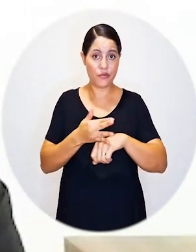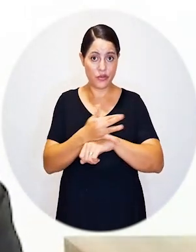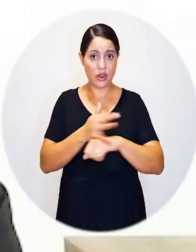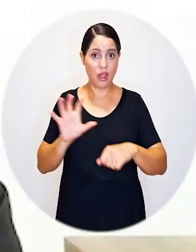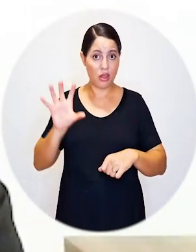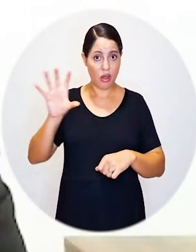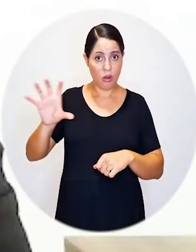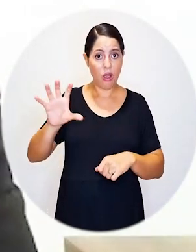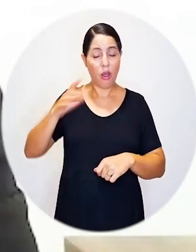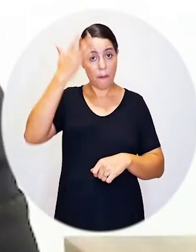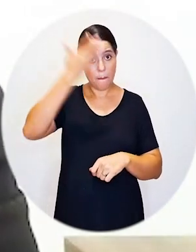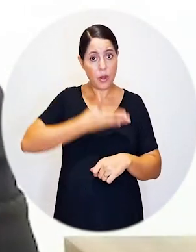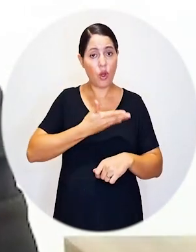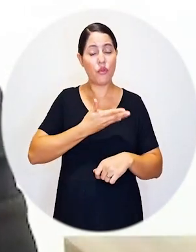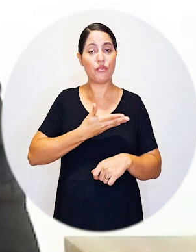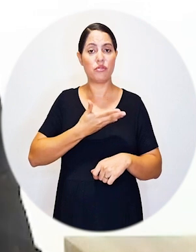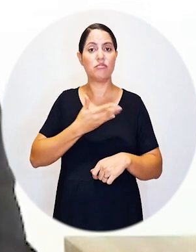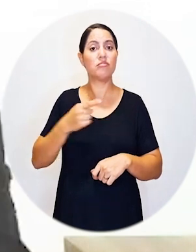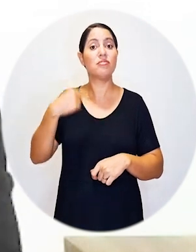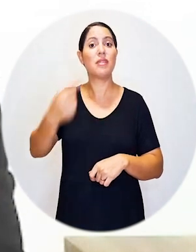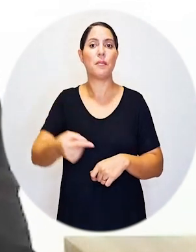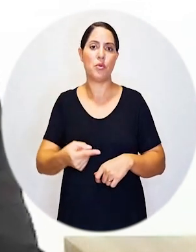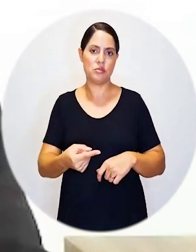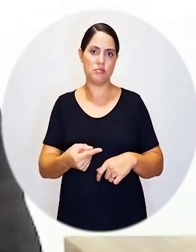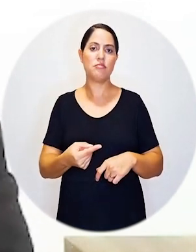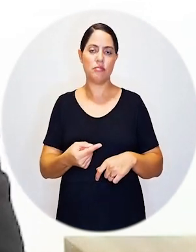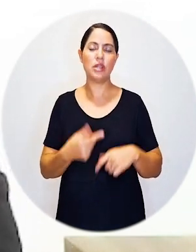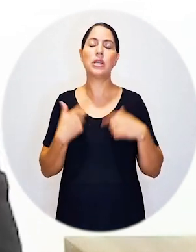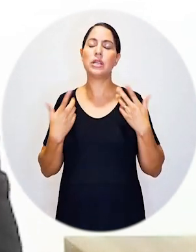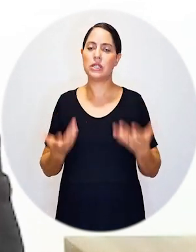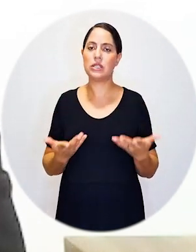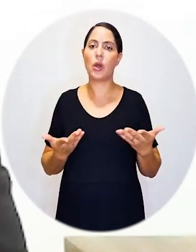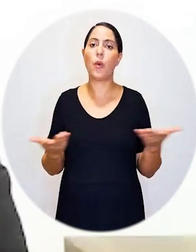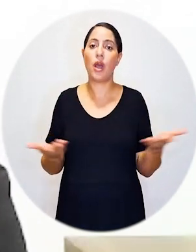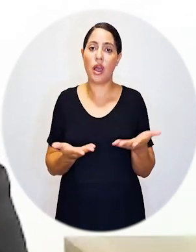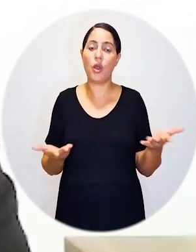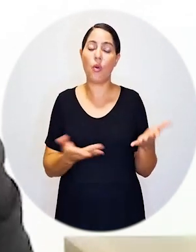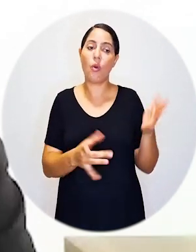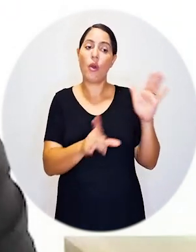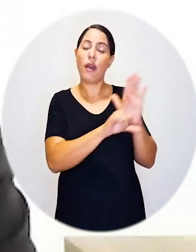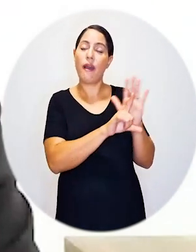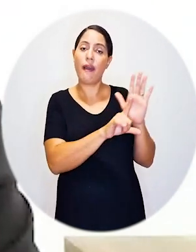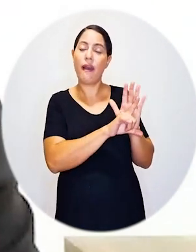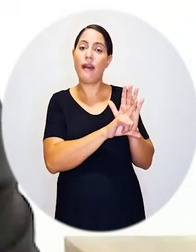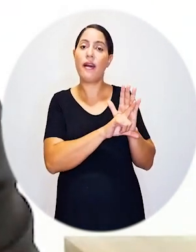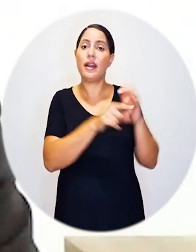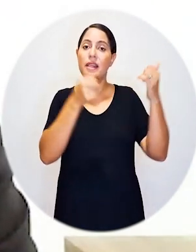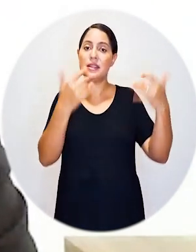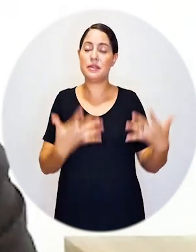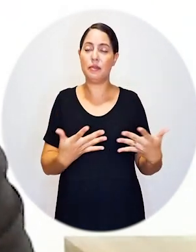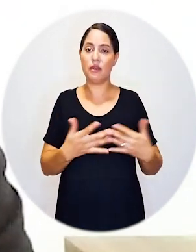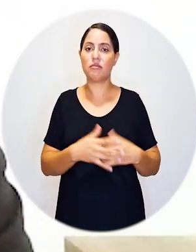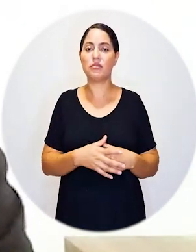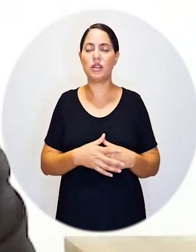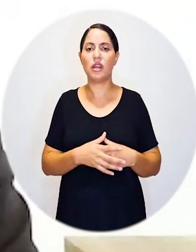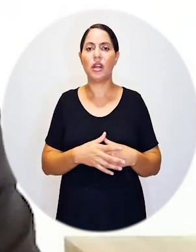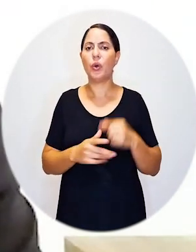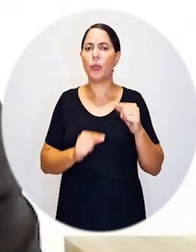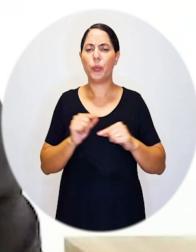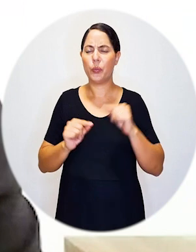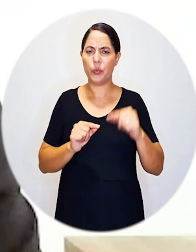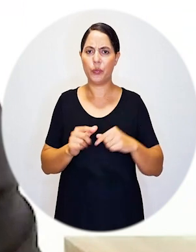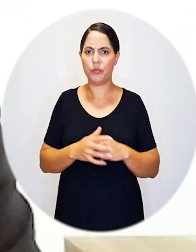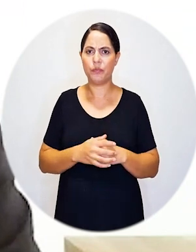desse feriado local seja feita a posteriori, ou no momento posterior. Então, a lei diz que mantém